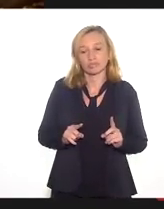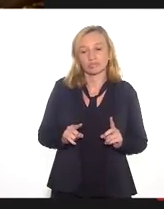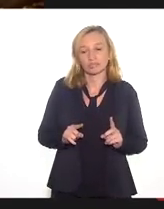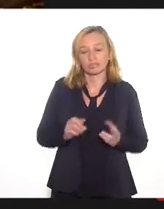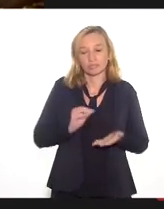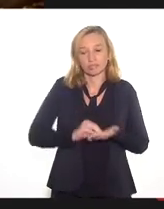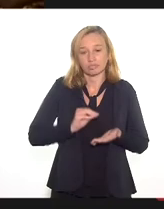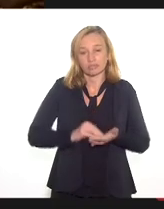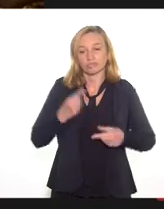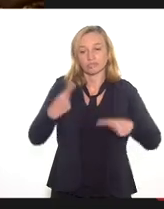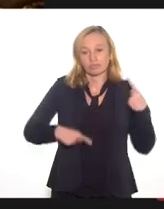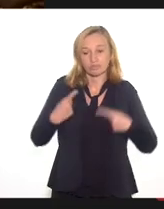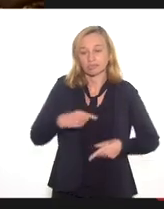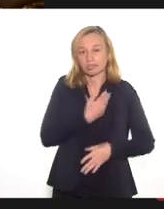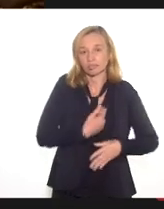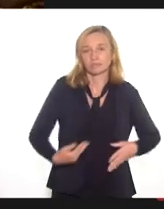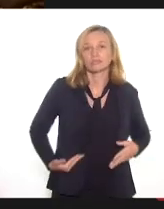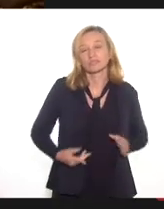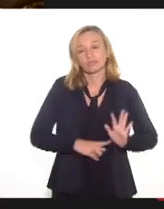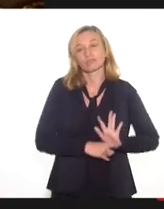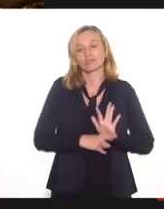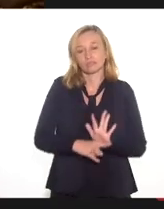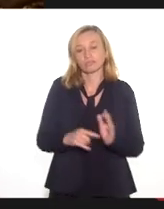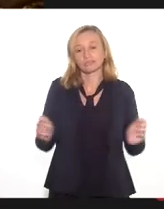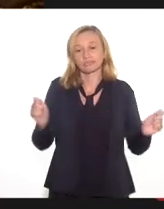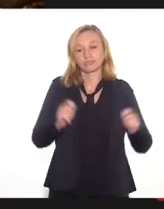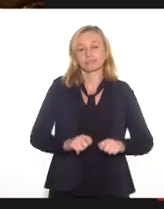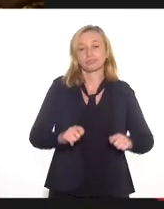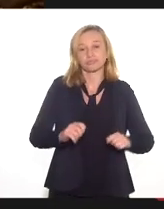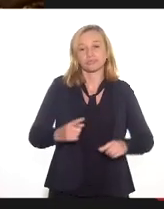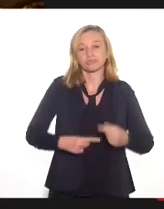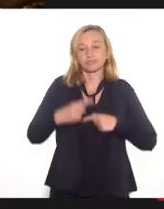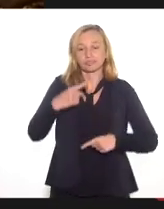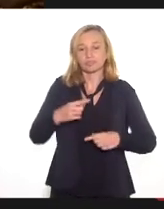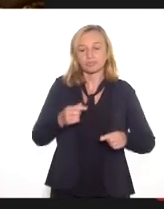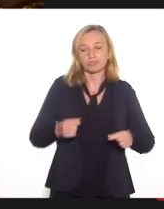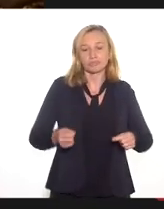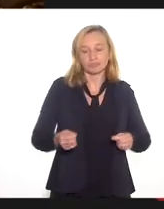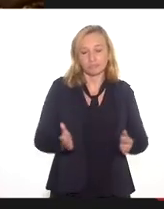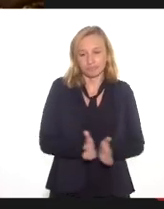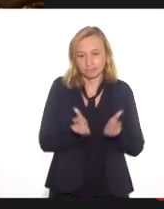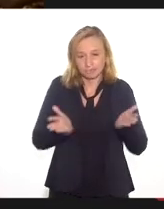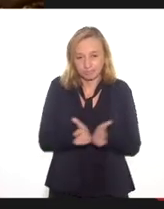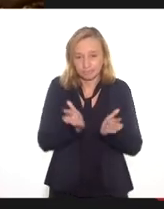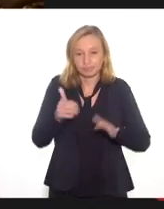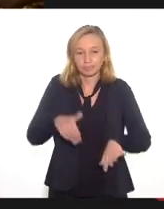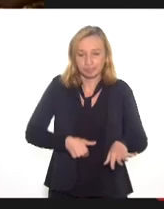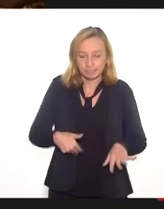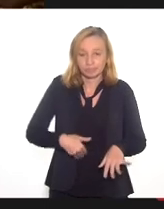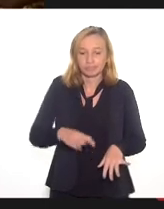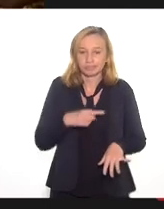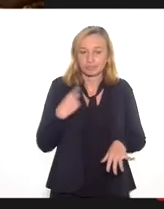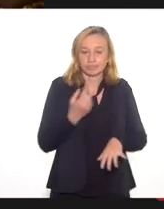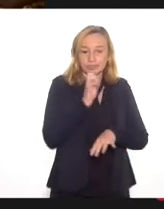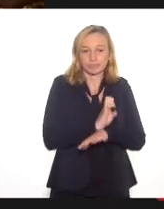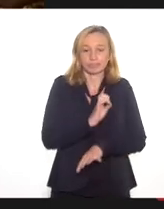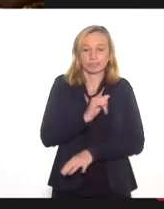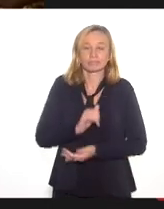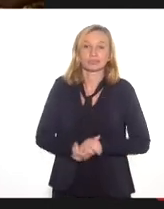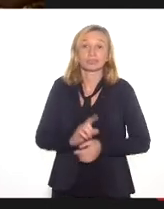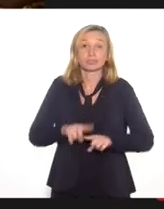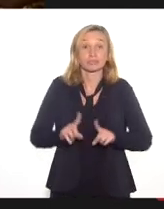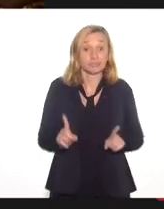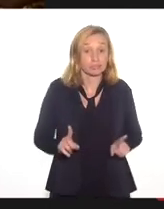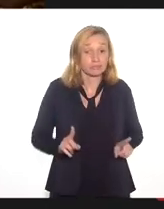públicas que atendam a possibilidade de superação da miséria e a extrema pobreza no nosso estado